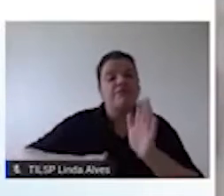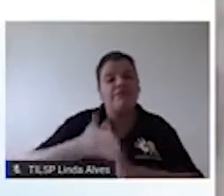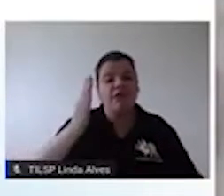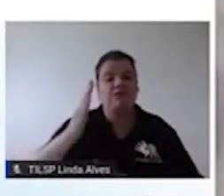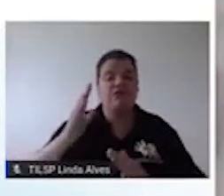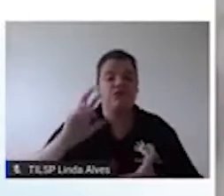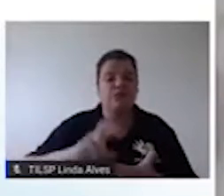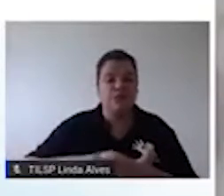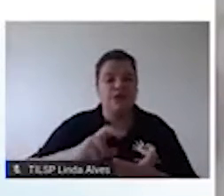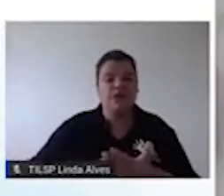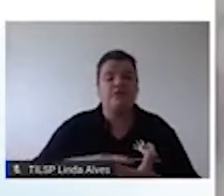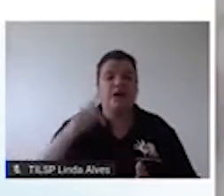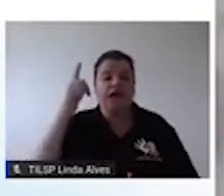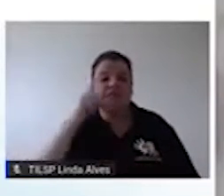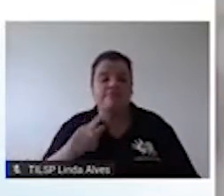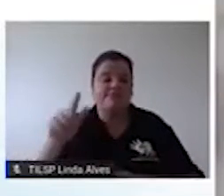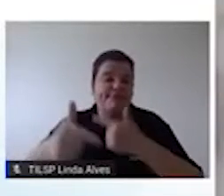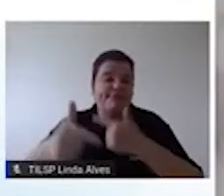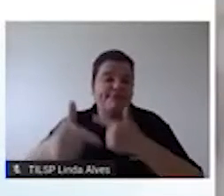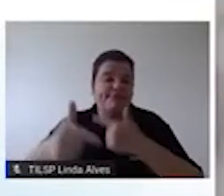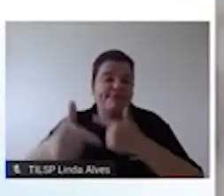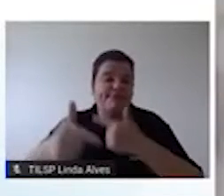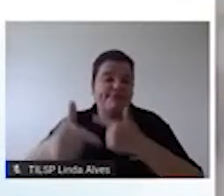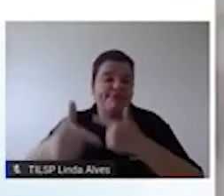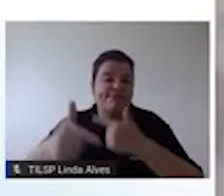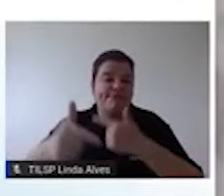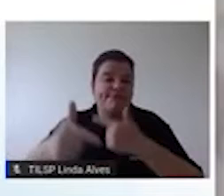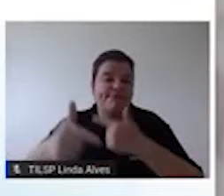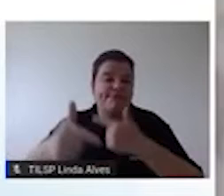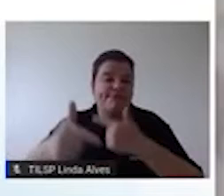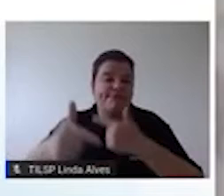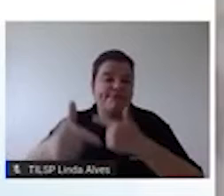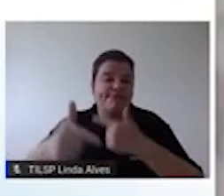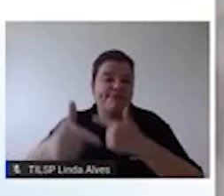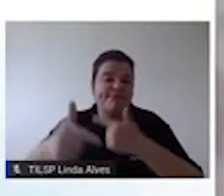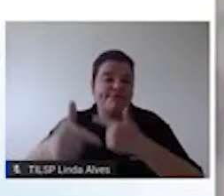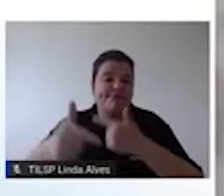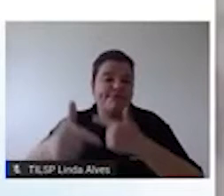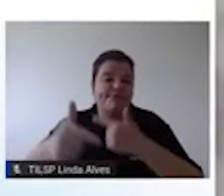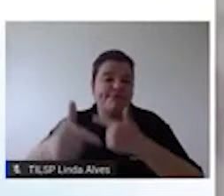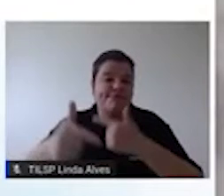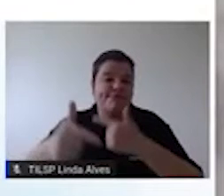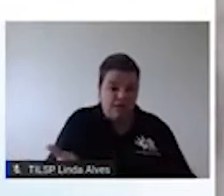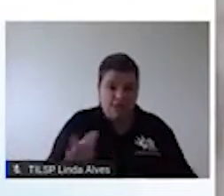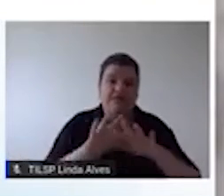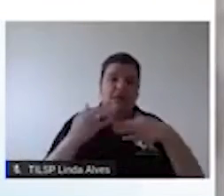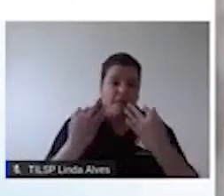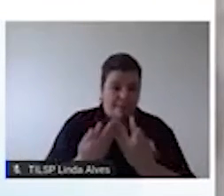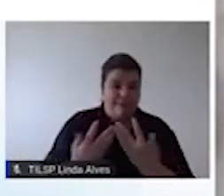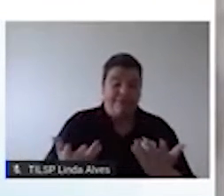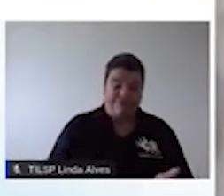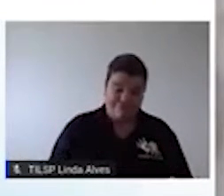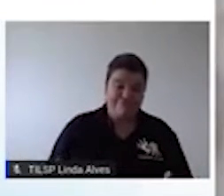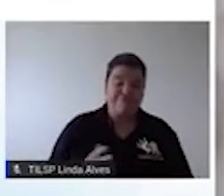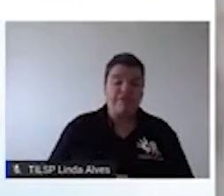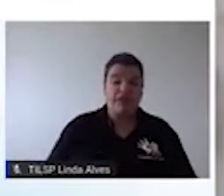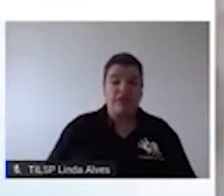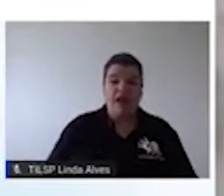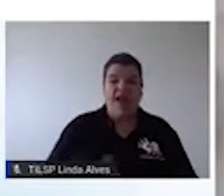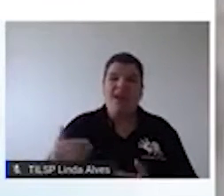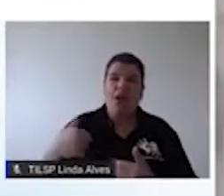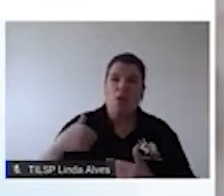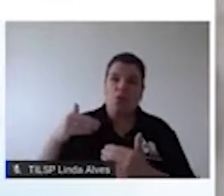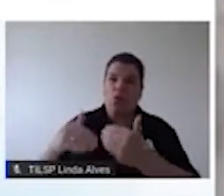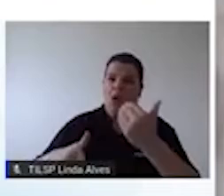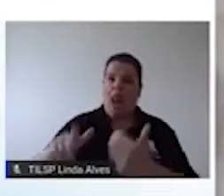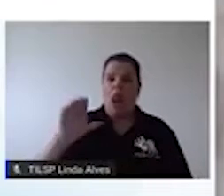para ter os recursos para poderem chegar à noite e botar comida na mesa de sua família. Então,